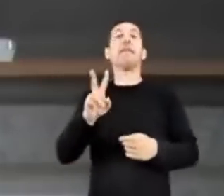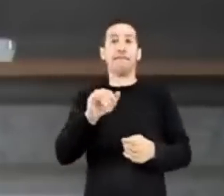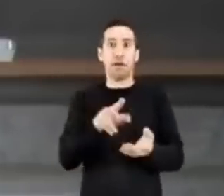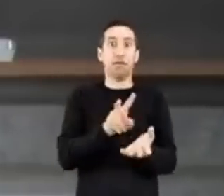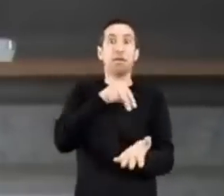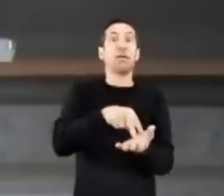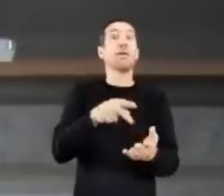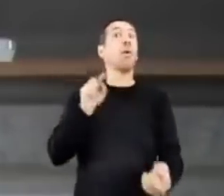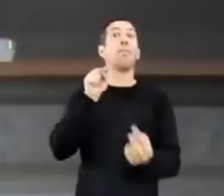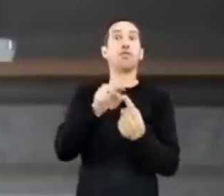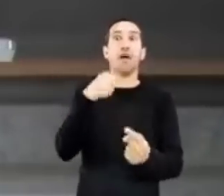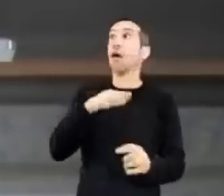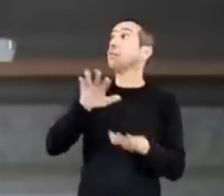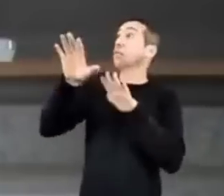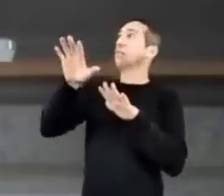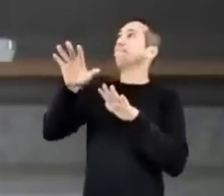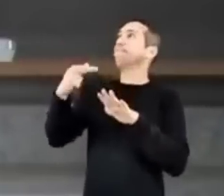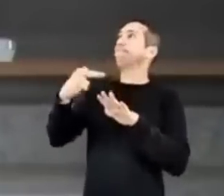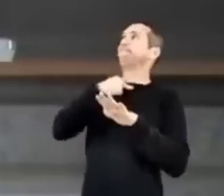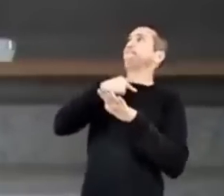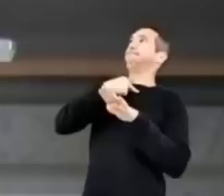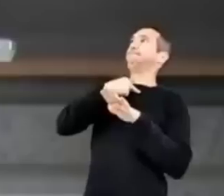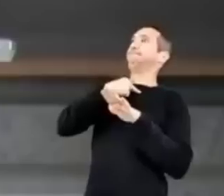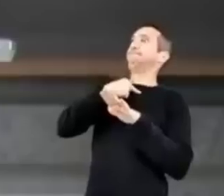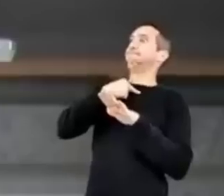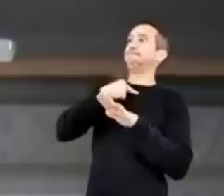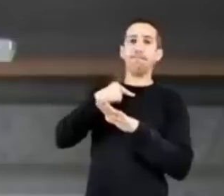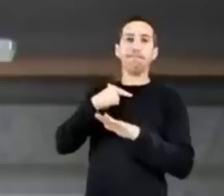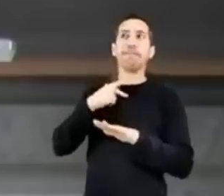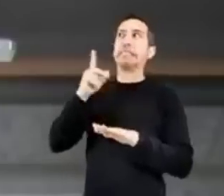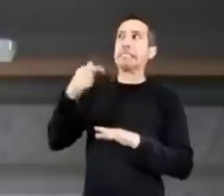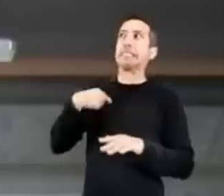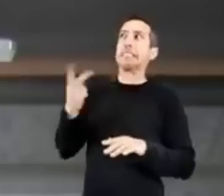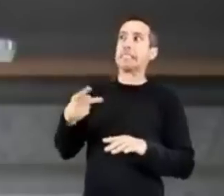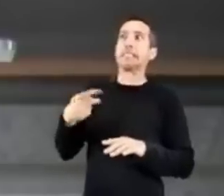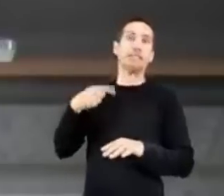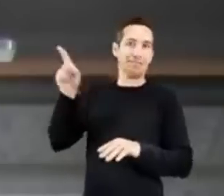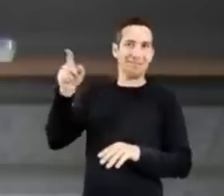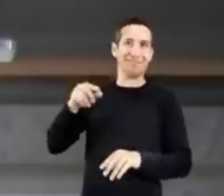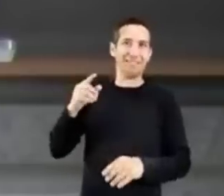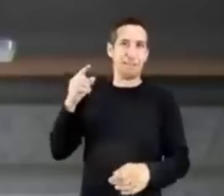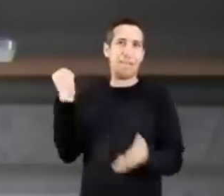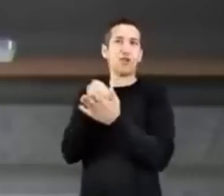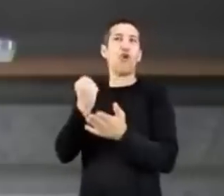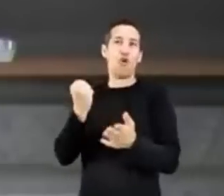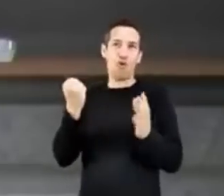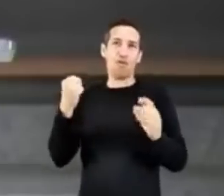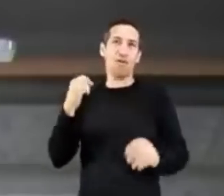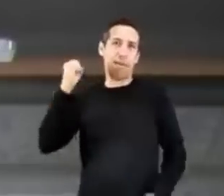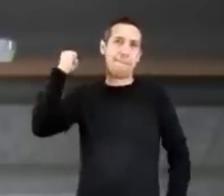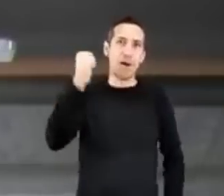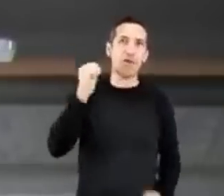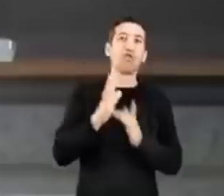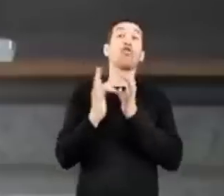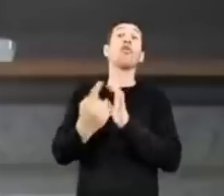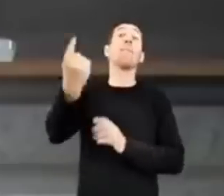passaram Jesus que ressuscitarem para vê-lo vão morrer em seguida após ver e Jesus vão morrer em seguida e todos aqueles que não aceitaram a